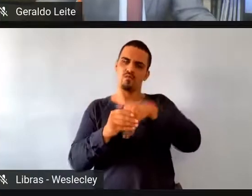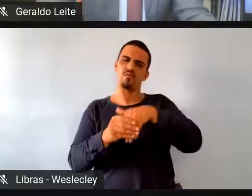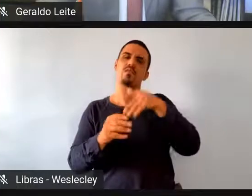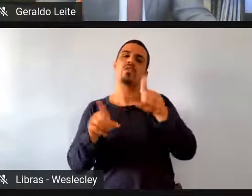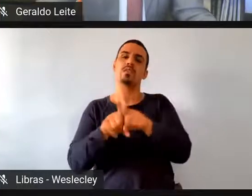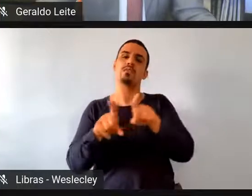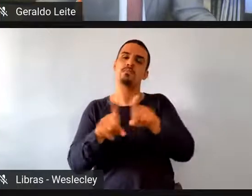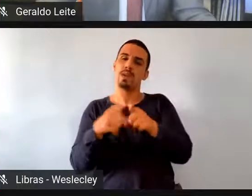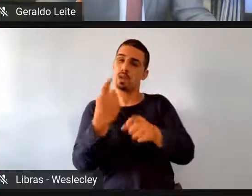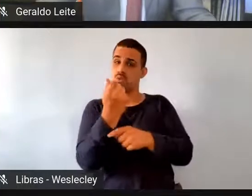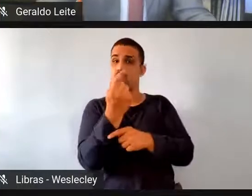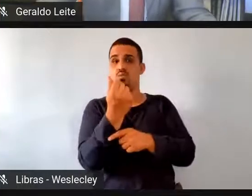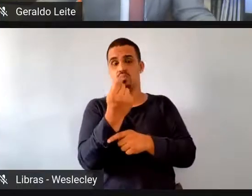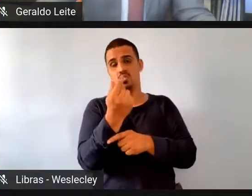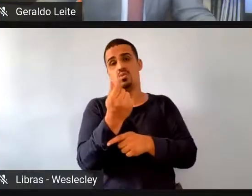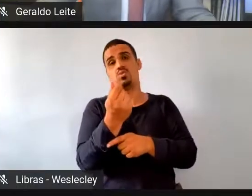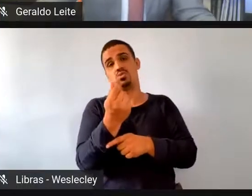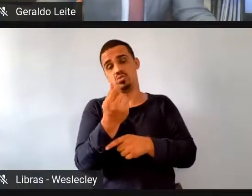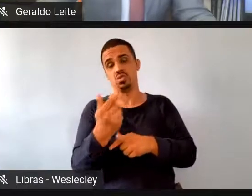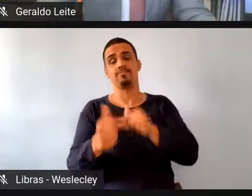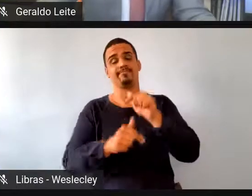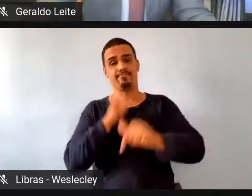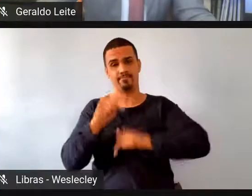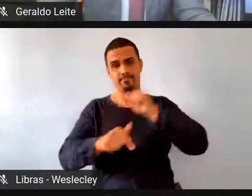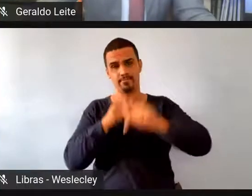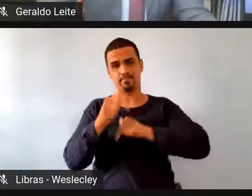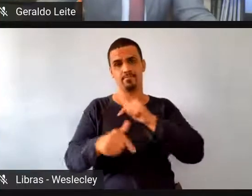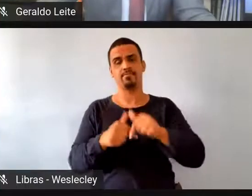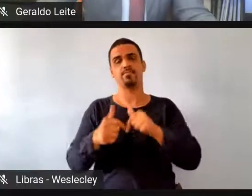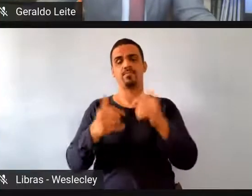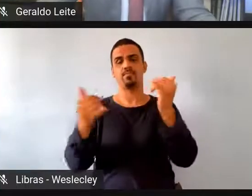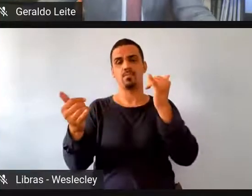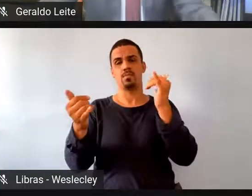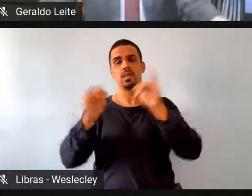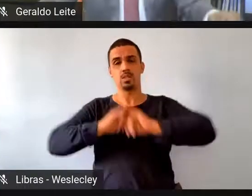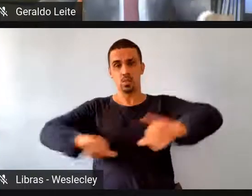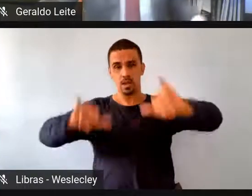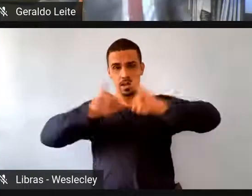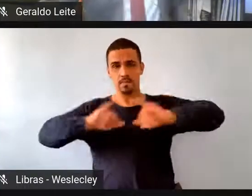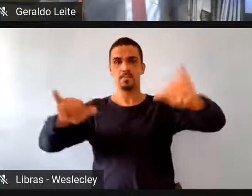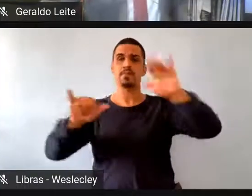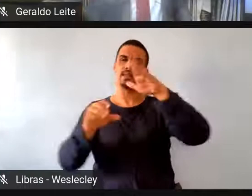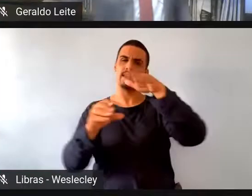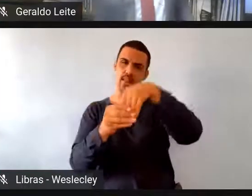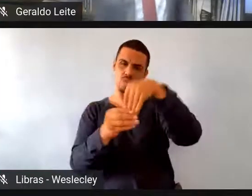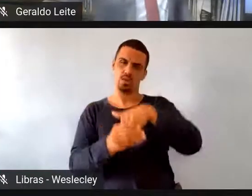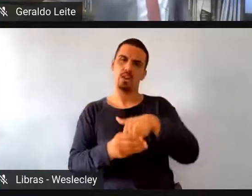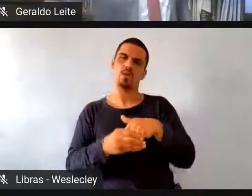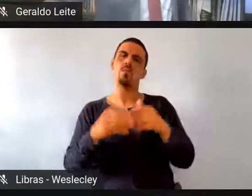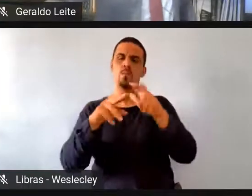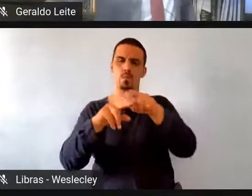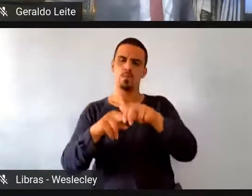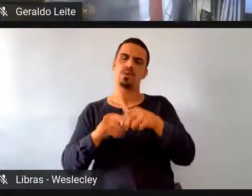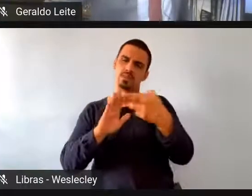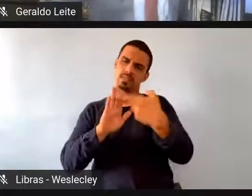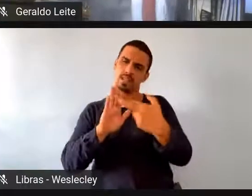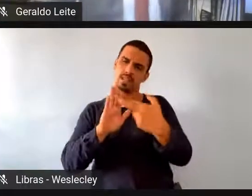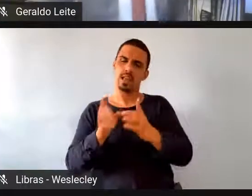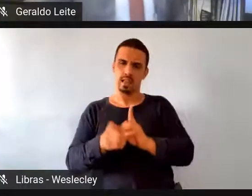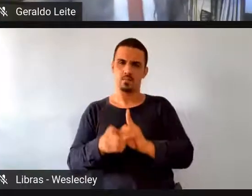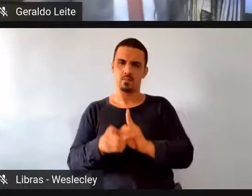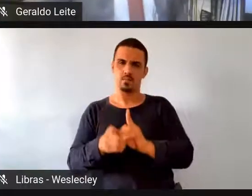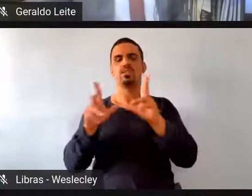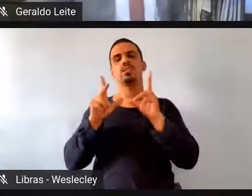seu dinheiro, né? A doação na sua campanha, né? Eu acho que isso democratiza, né? Foi o que a gente viu na campanha lá do